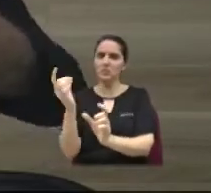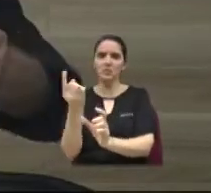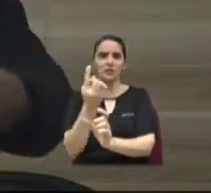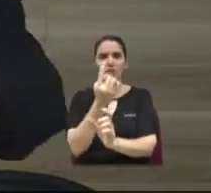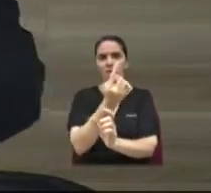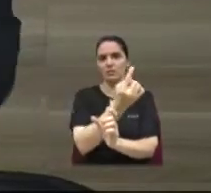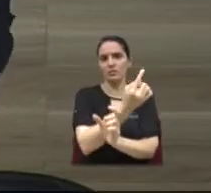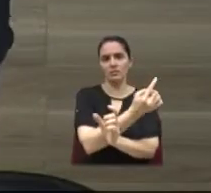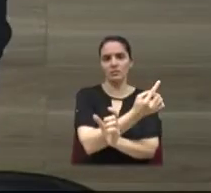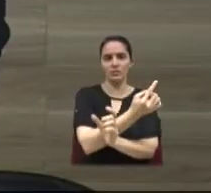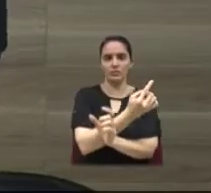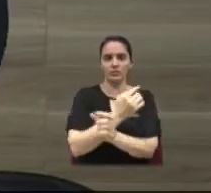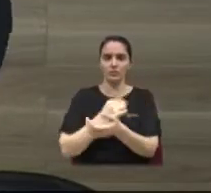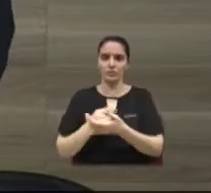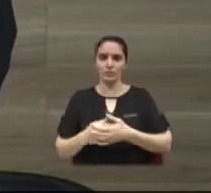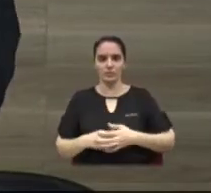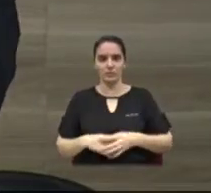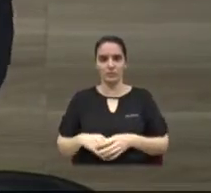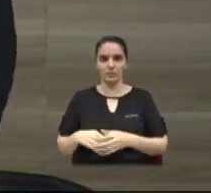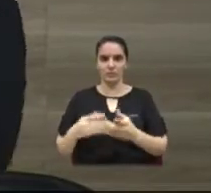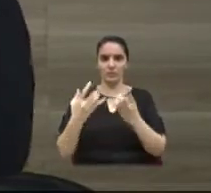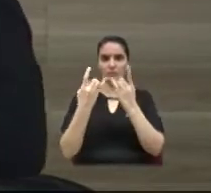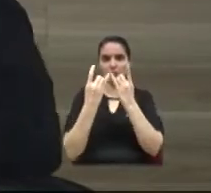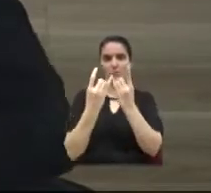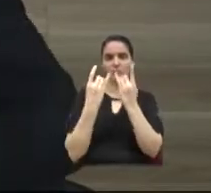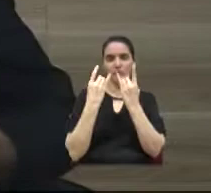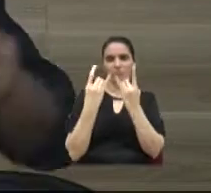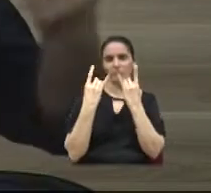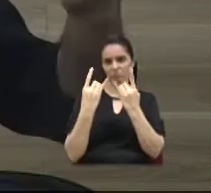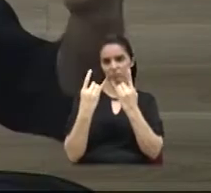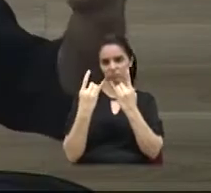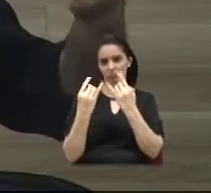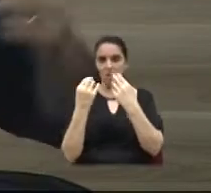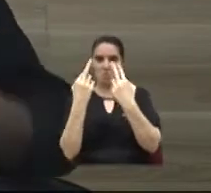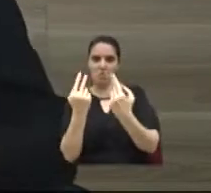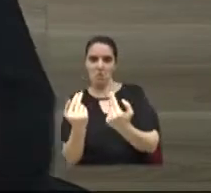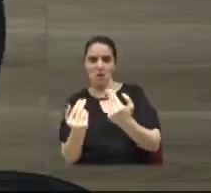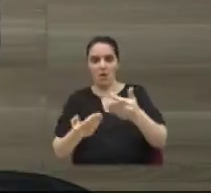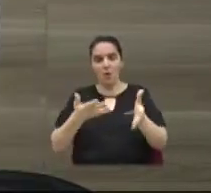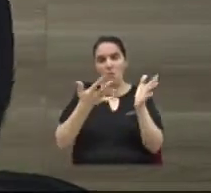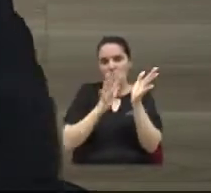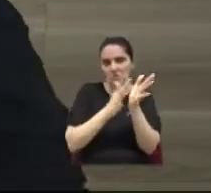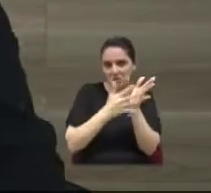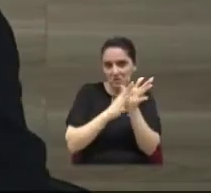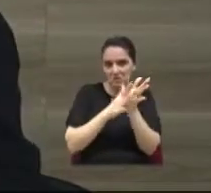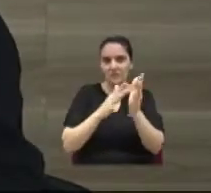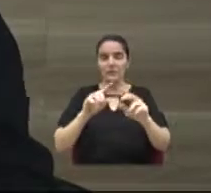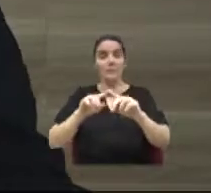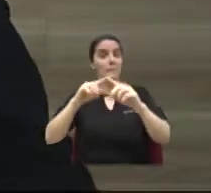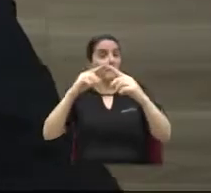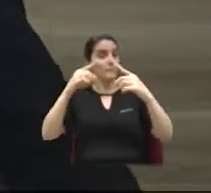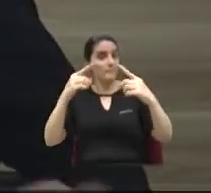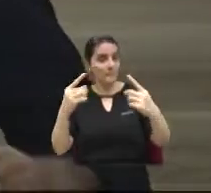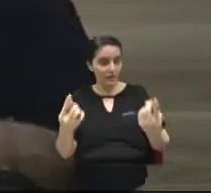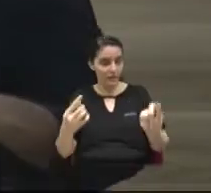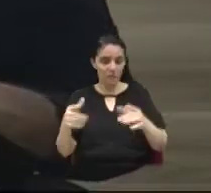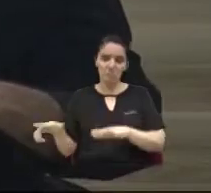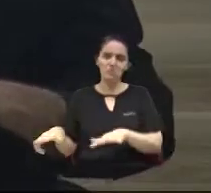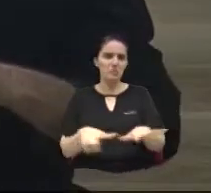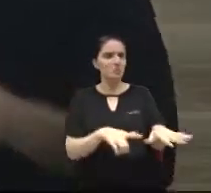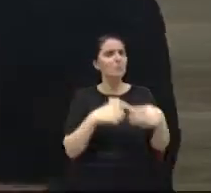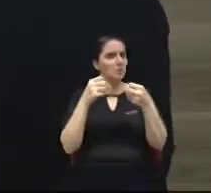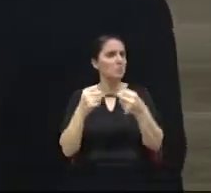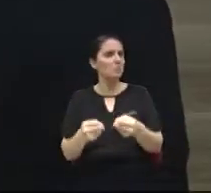como jazz, como samba, mas aí tem que realmente nessa semana aqui pode